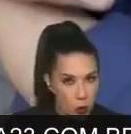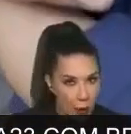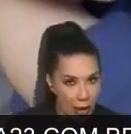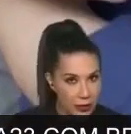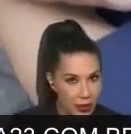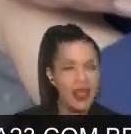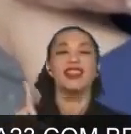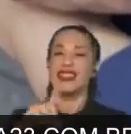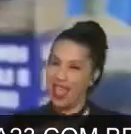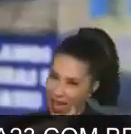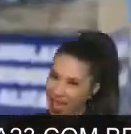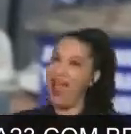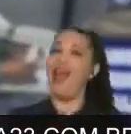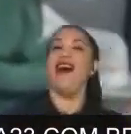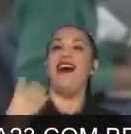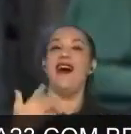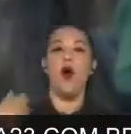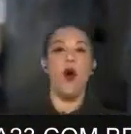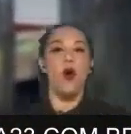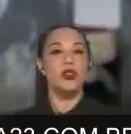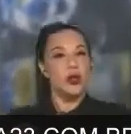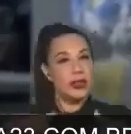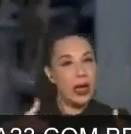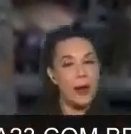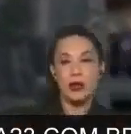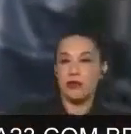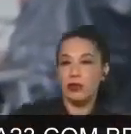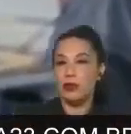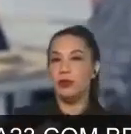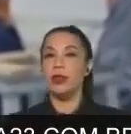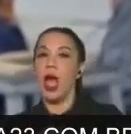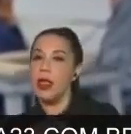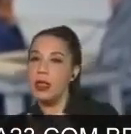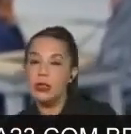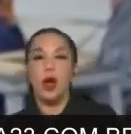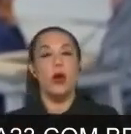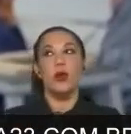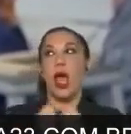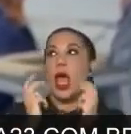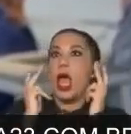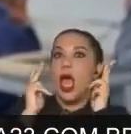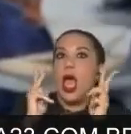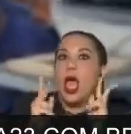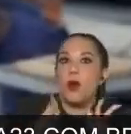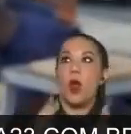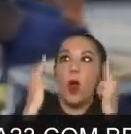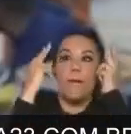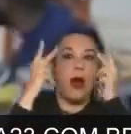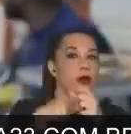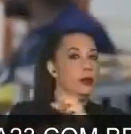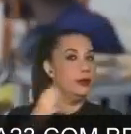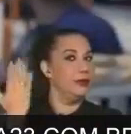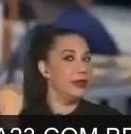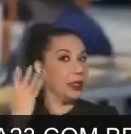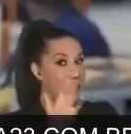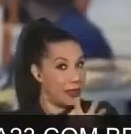tá bem enganado, viu? Hoje em dia, o trabalho do sapateiro artesão não é tão mais comum quanto já foi no passado. Mas aqui em